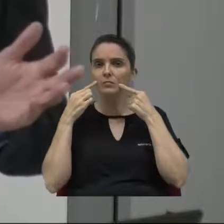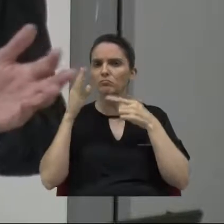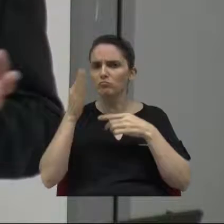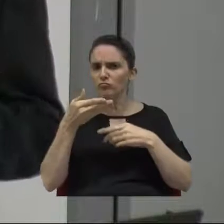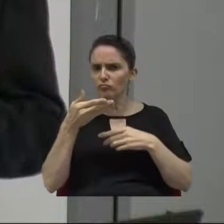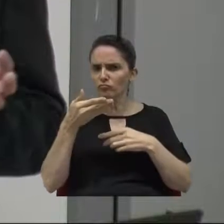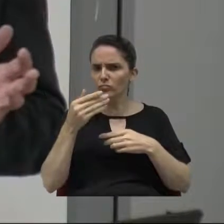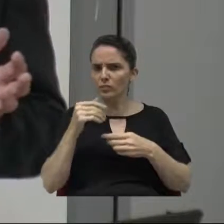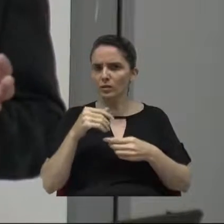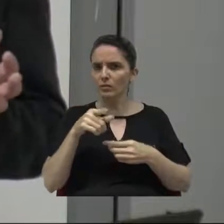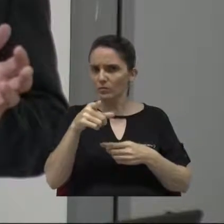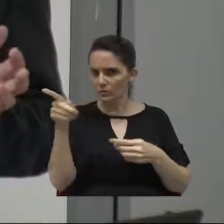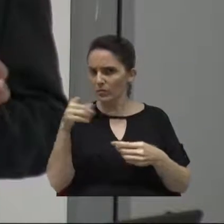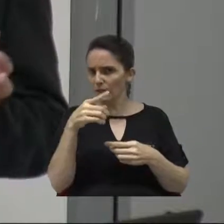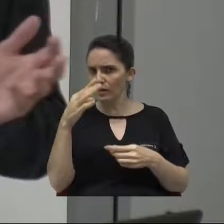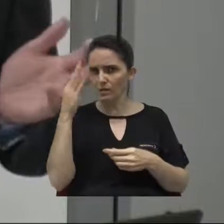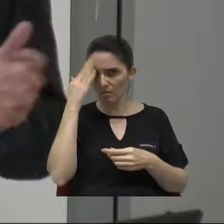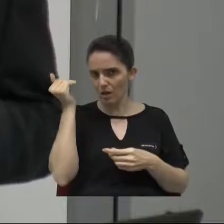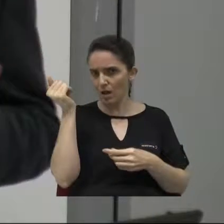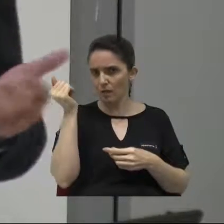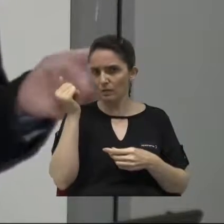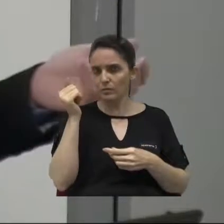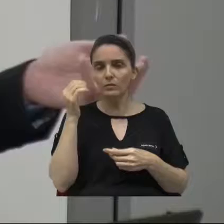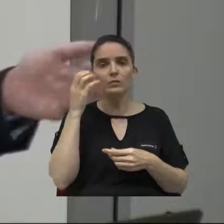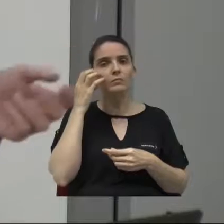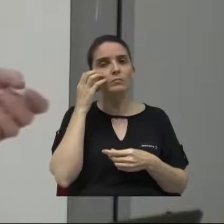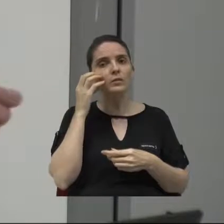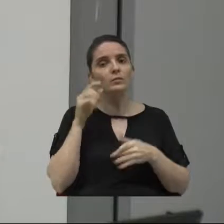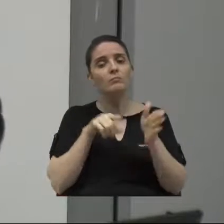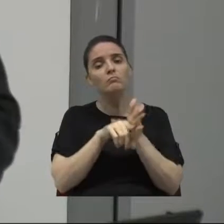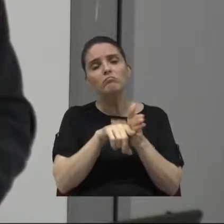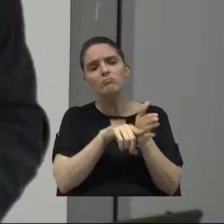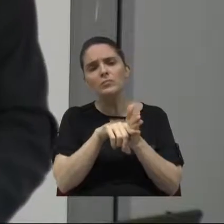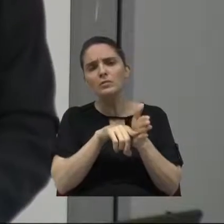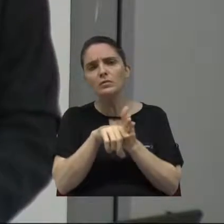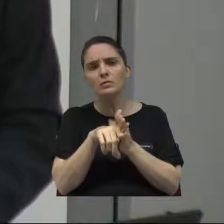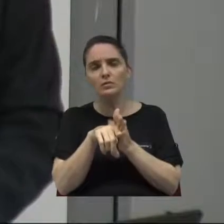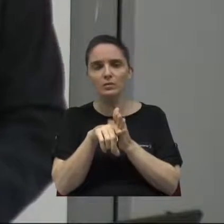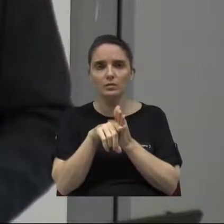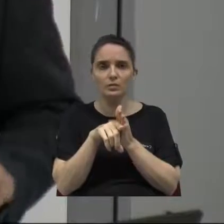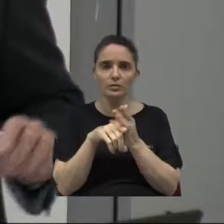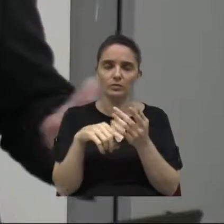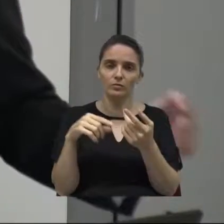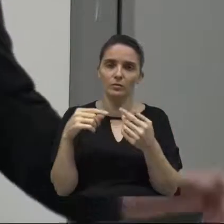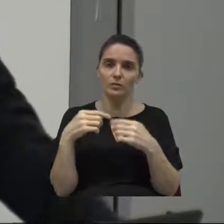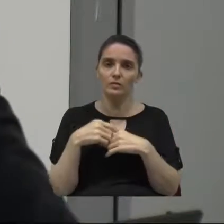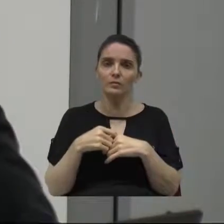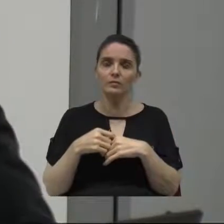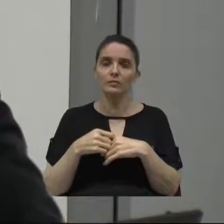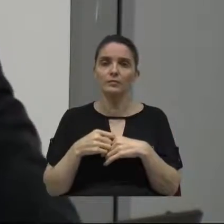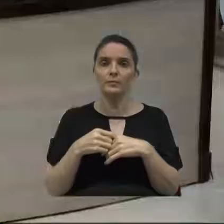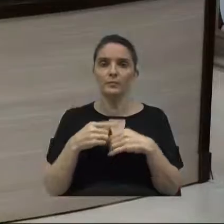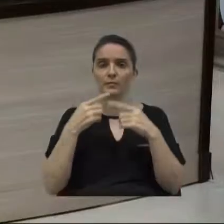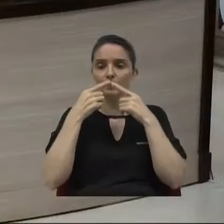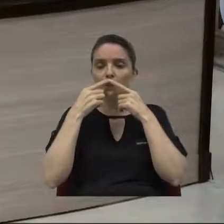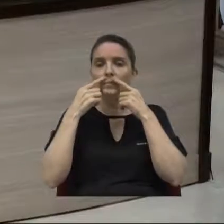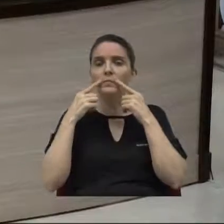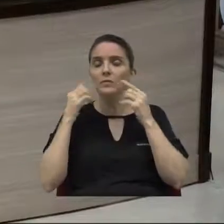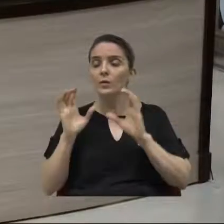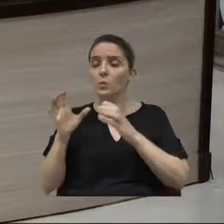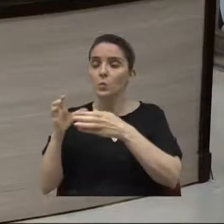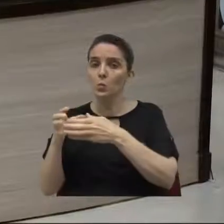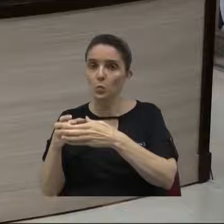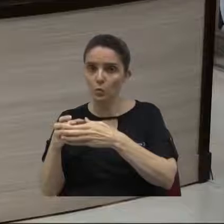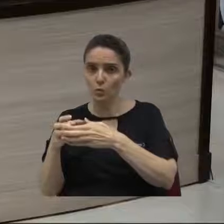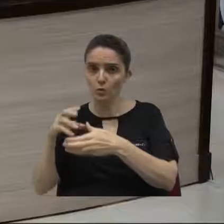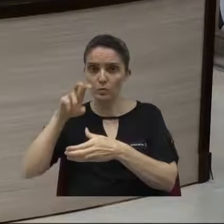perguntaram o porquê daquilo ou não? Eu fui investigar. E aquilo foi feito por um grupo de amigos, de 4,